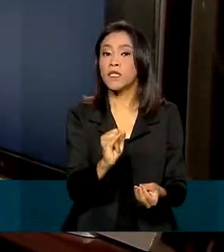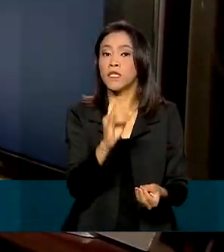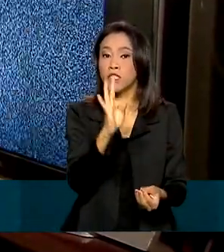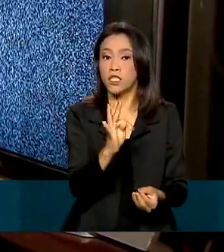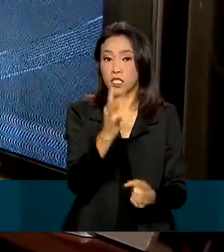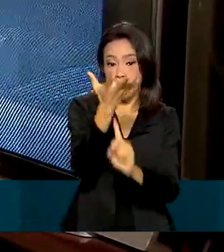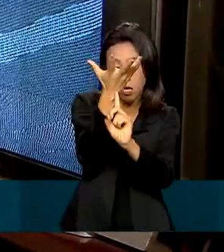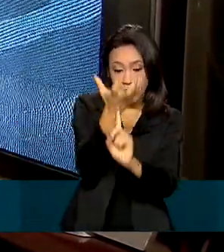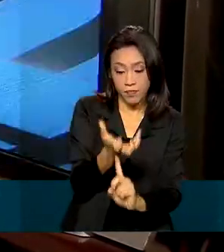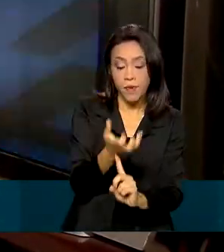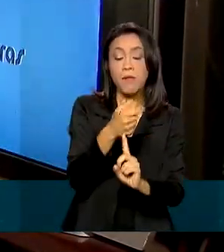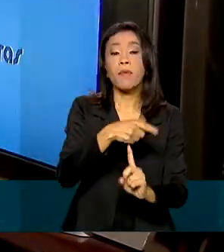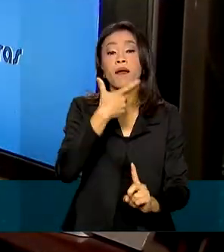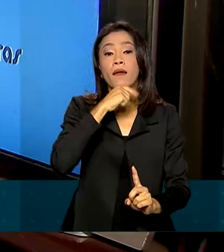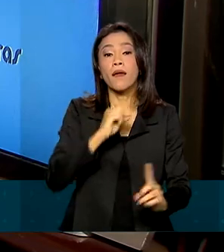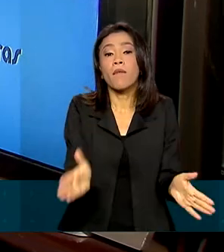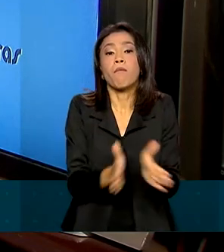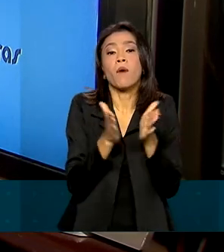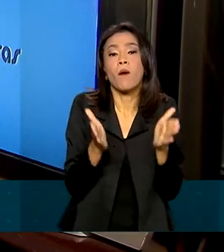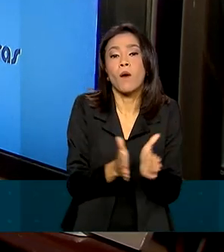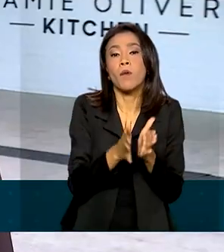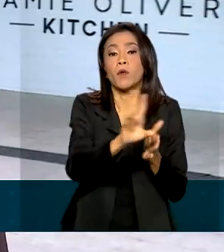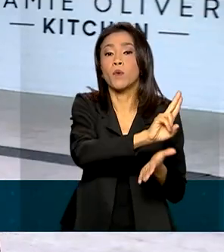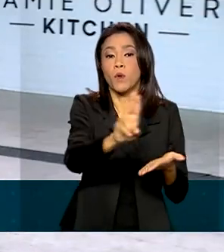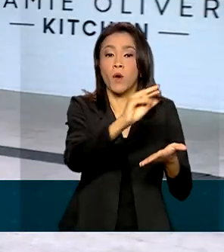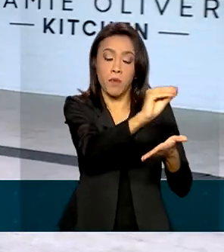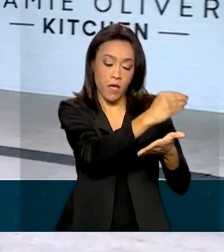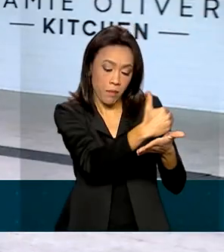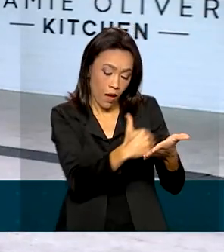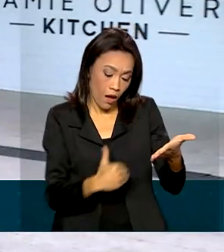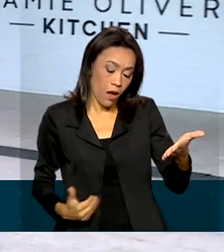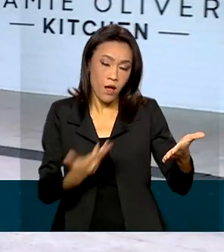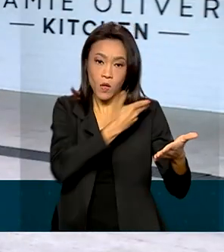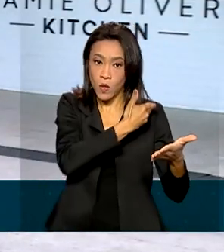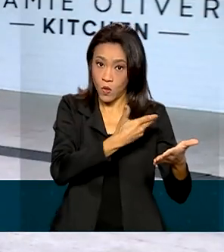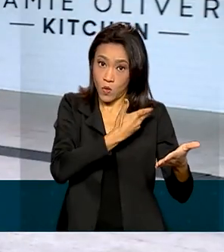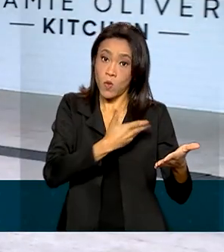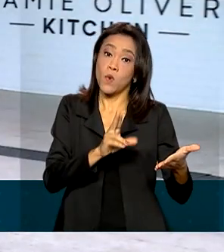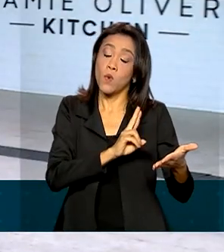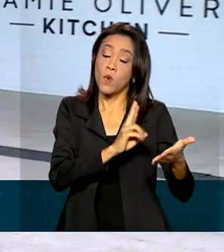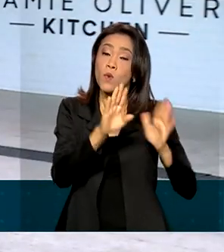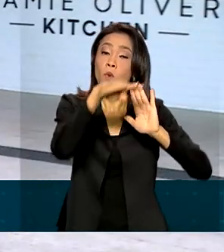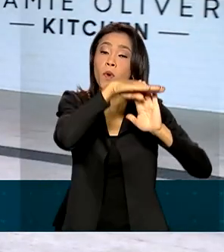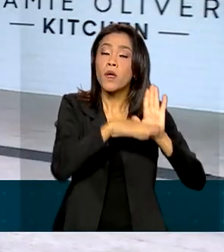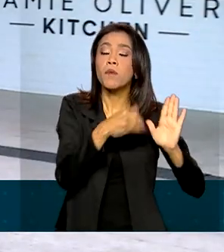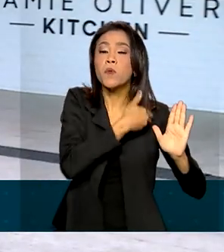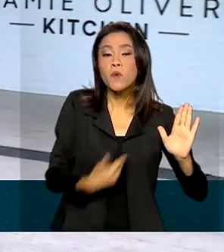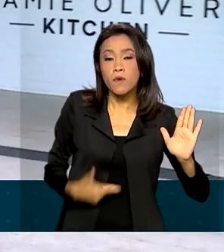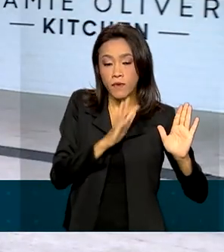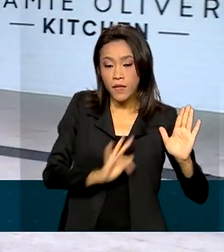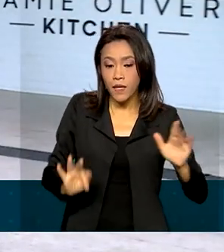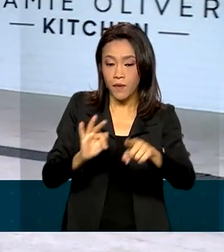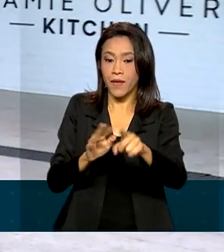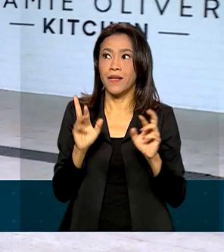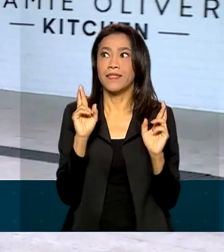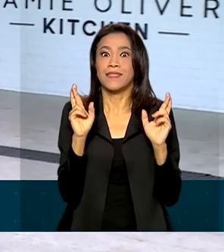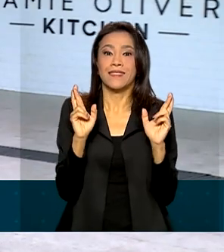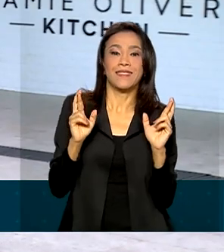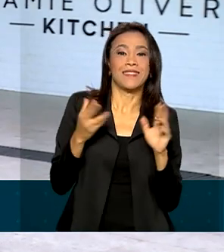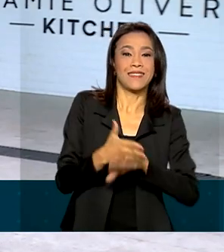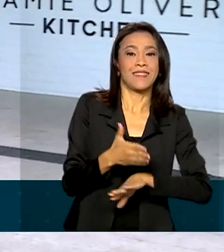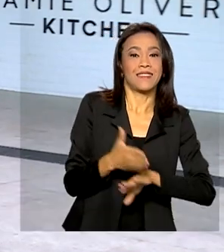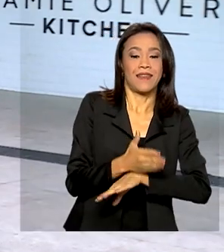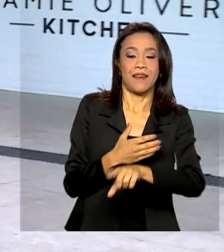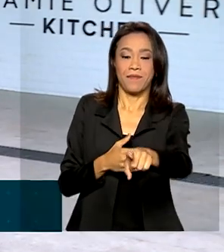inscrita no cadastro único do governo federal O estudante Ramon não vê a hora para acessar a nova tecnologia